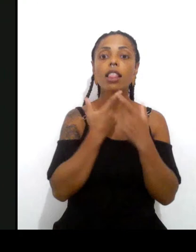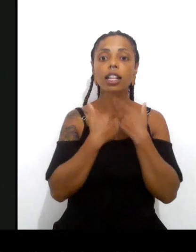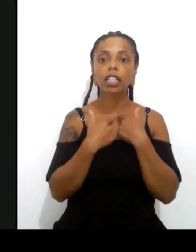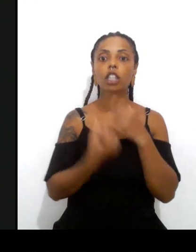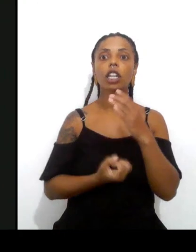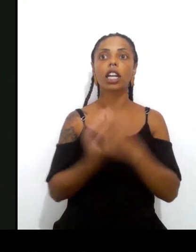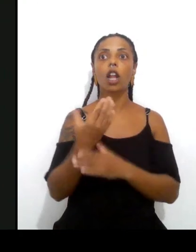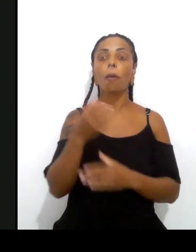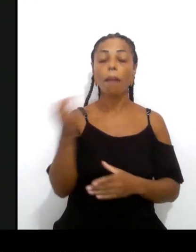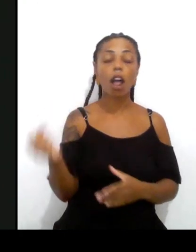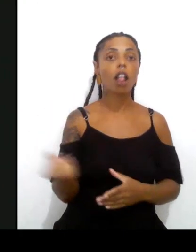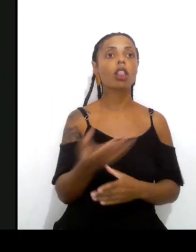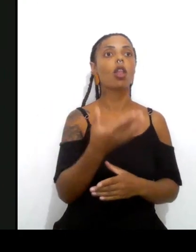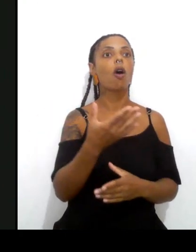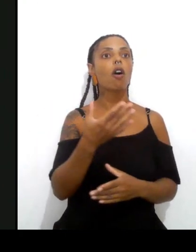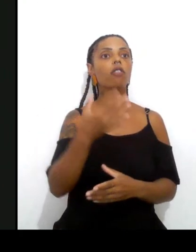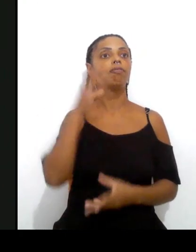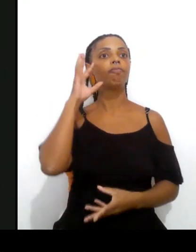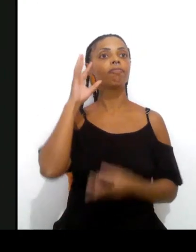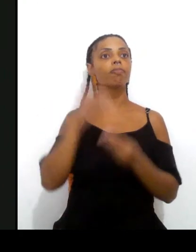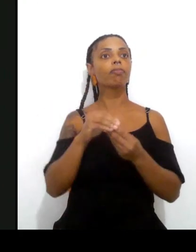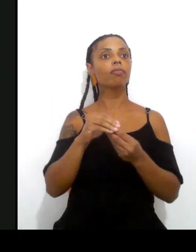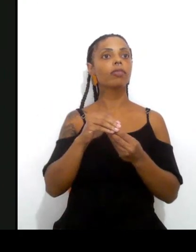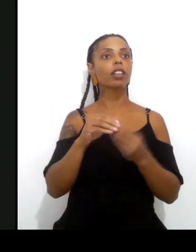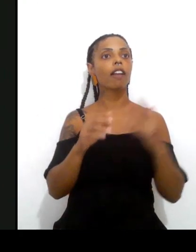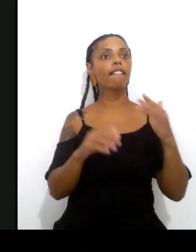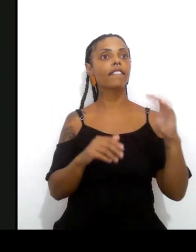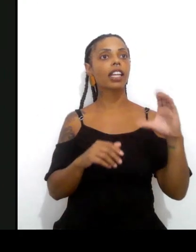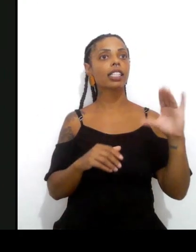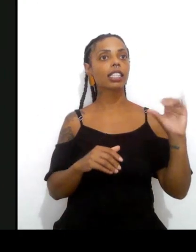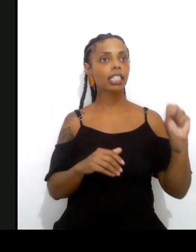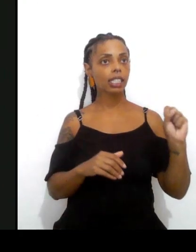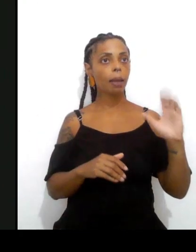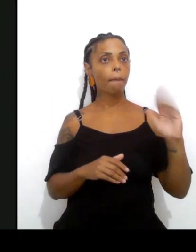Francis Bacon o Canibal melancólico